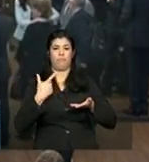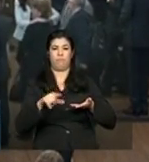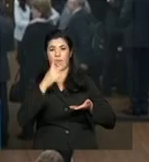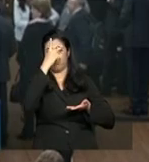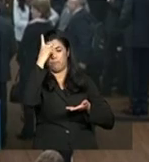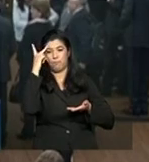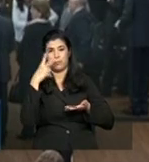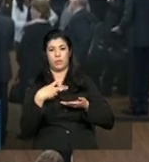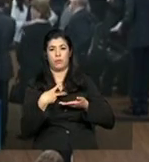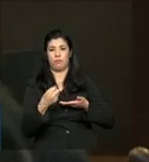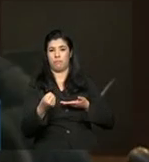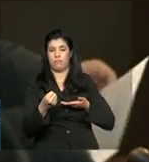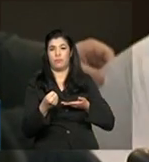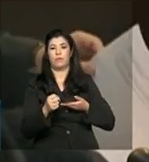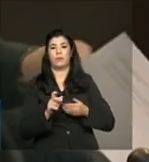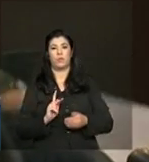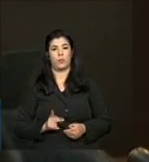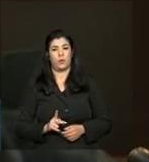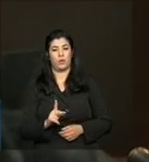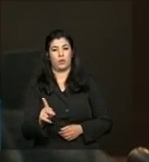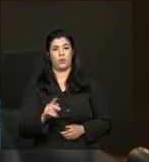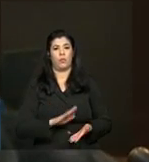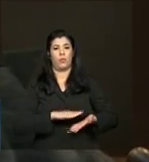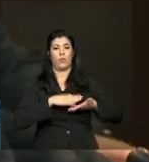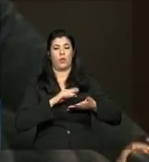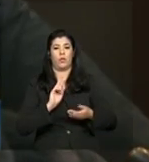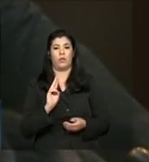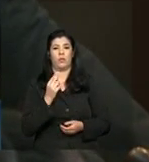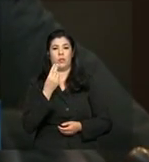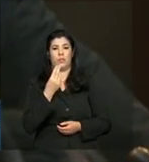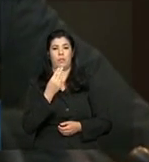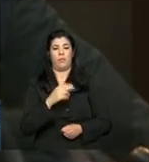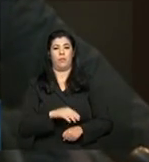vencedores. Em seguida, darei início ao lote H.